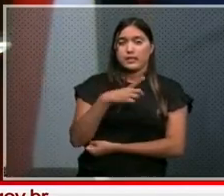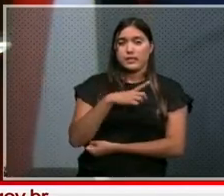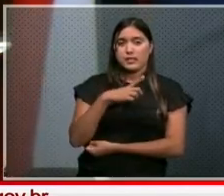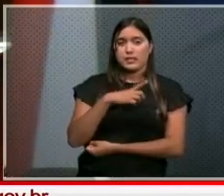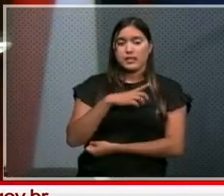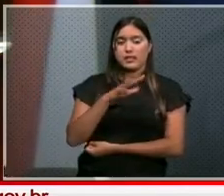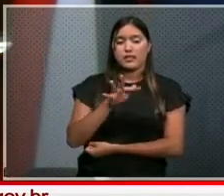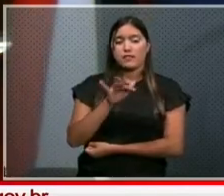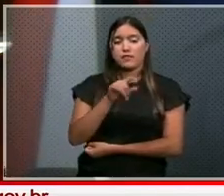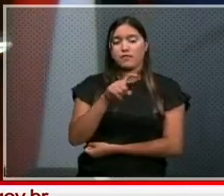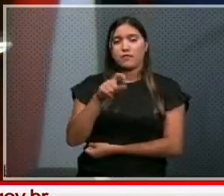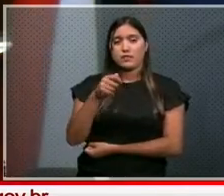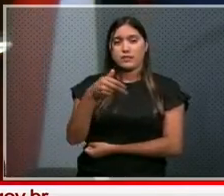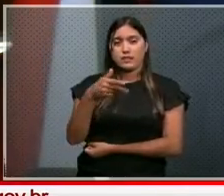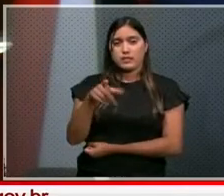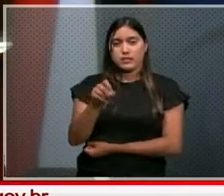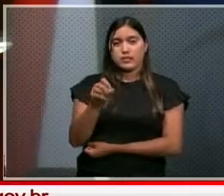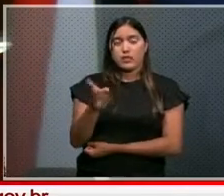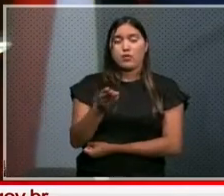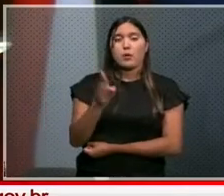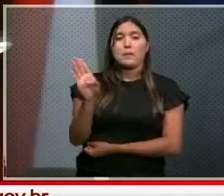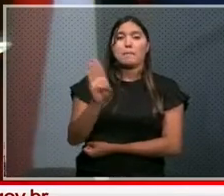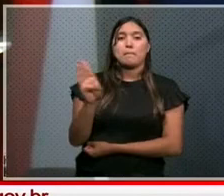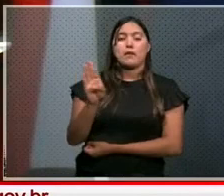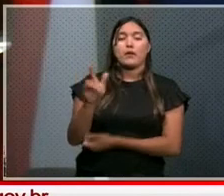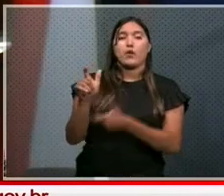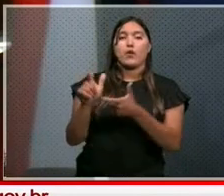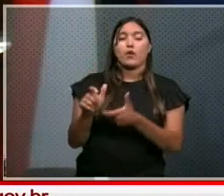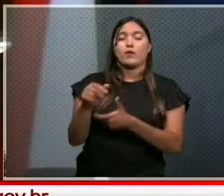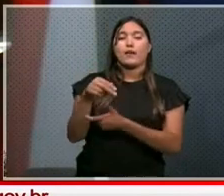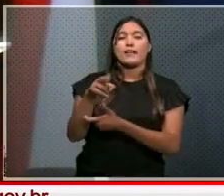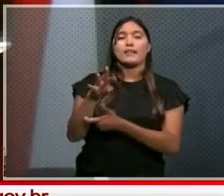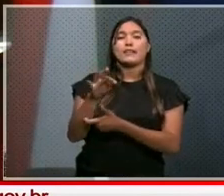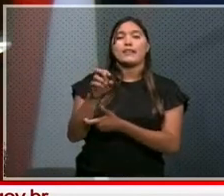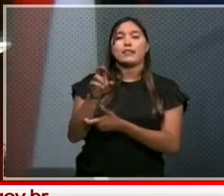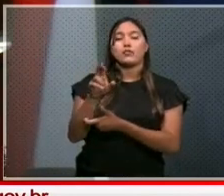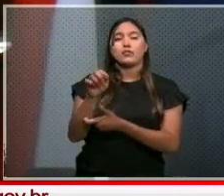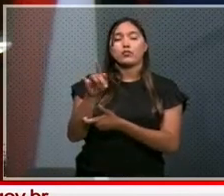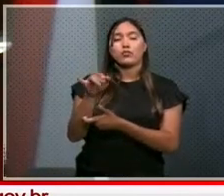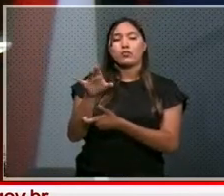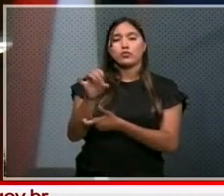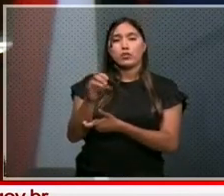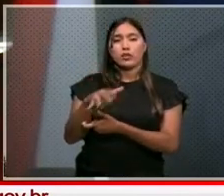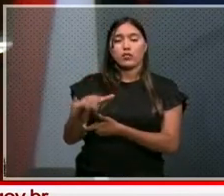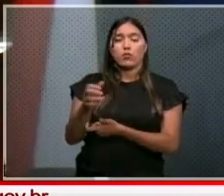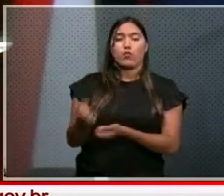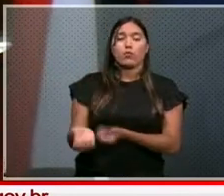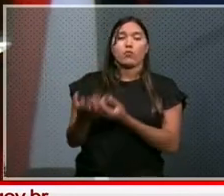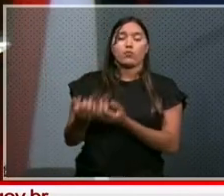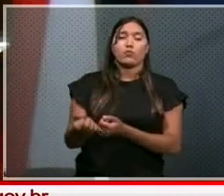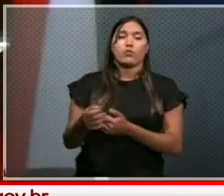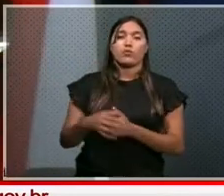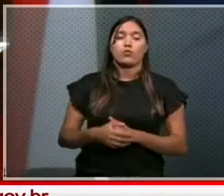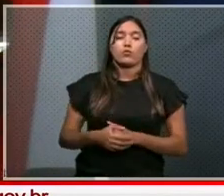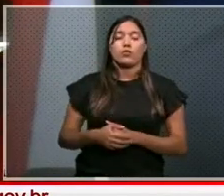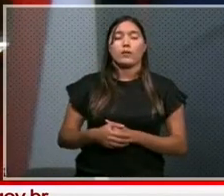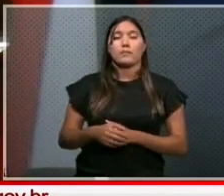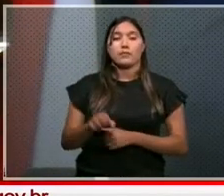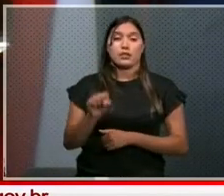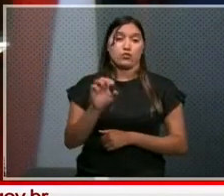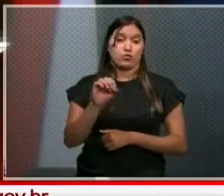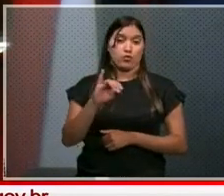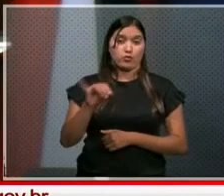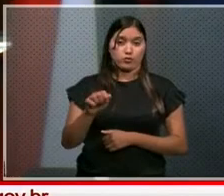do nitrogênio na cultura da soja tecnologia desenvolvida pela Embrapa responsável por uma economia